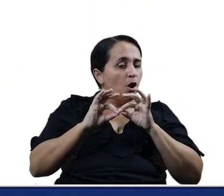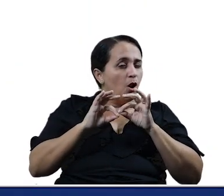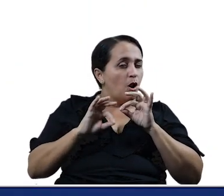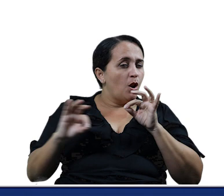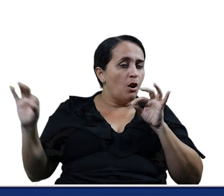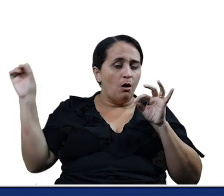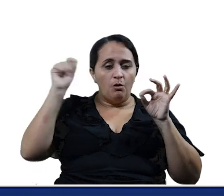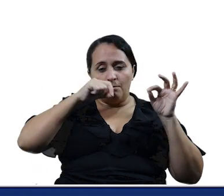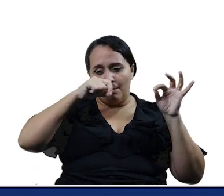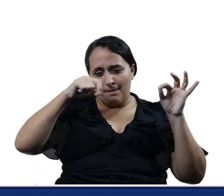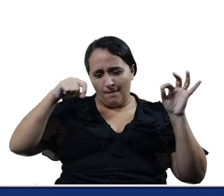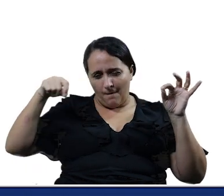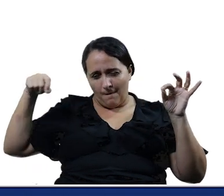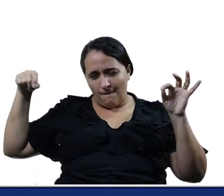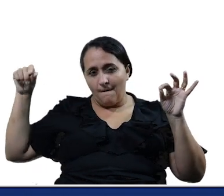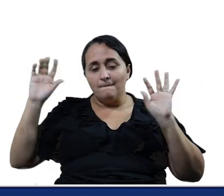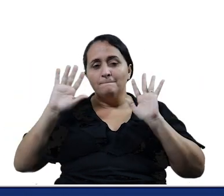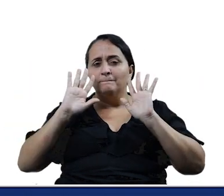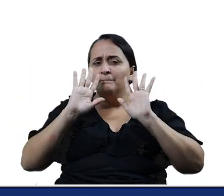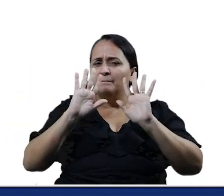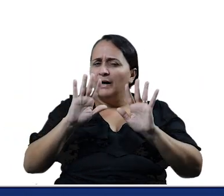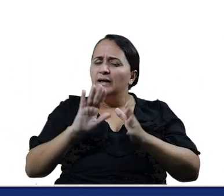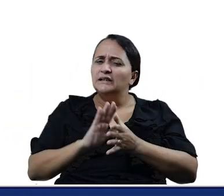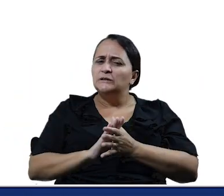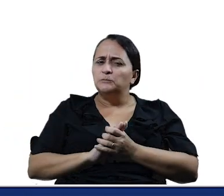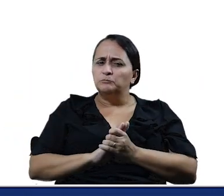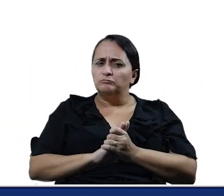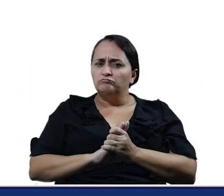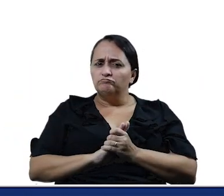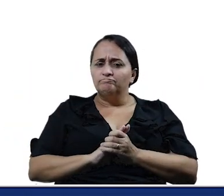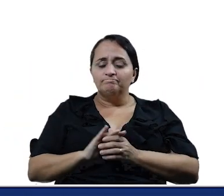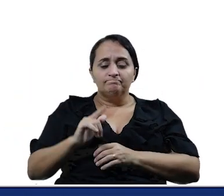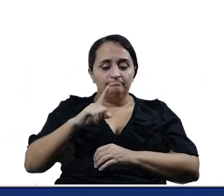Desses 339 bilhões,